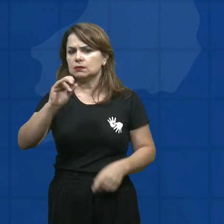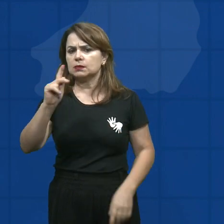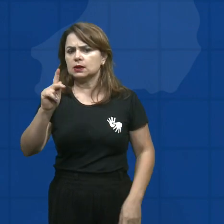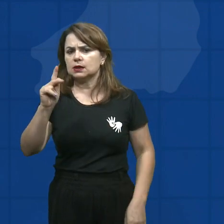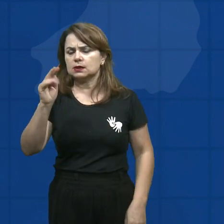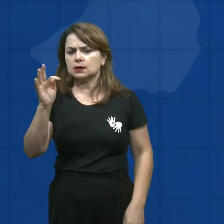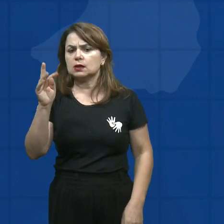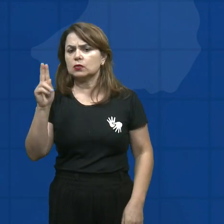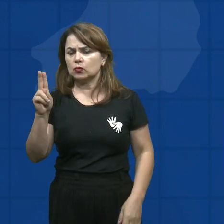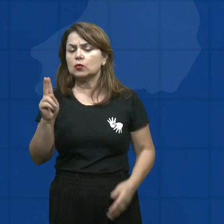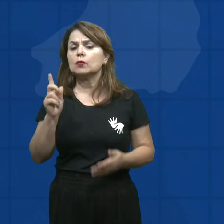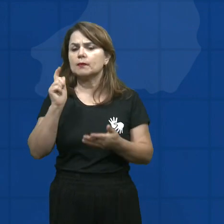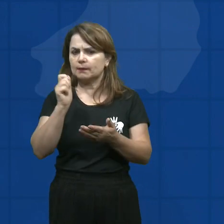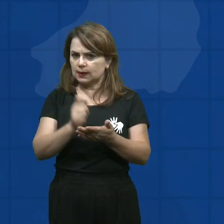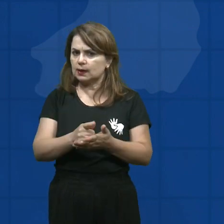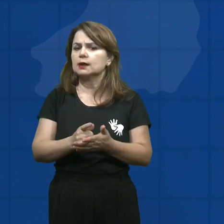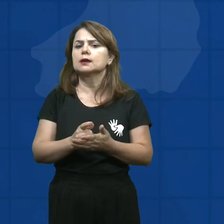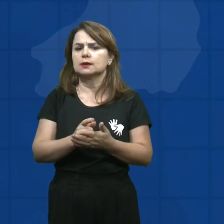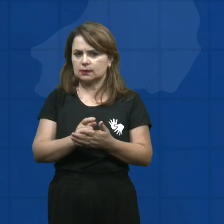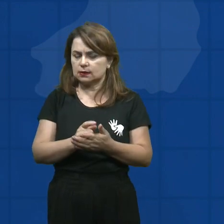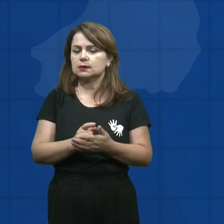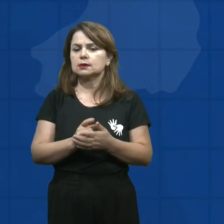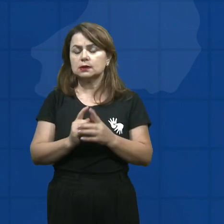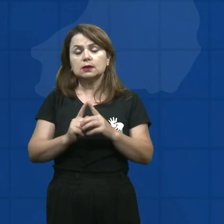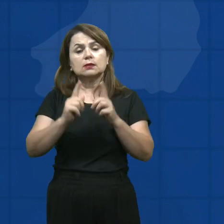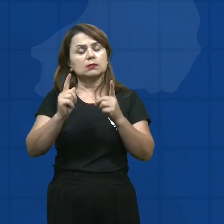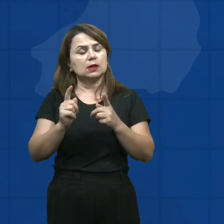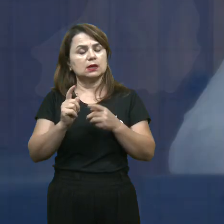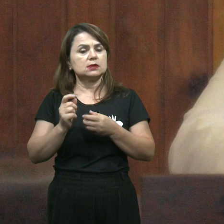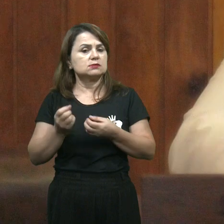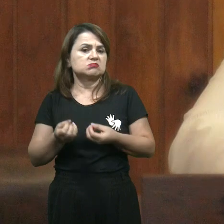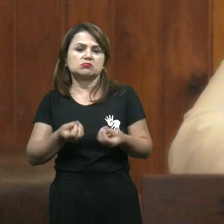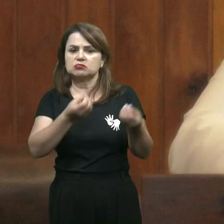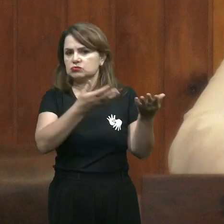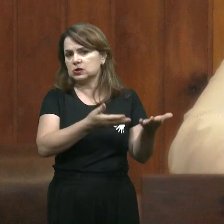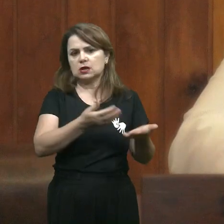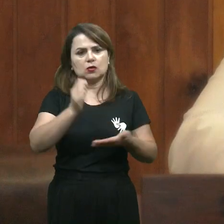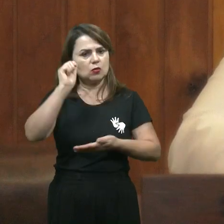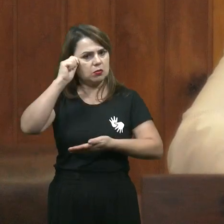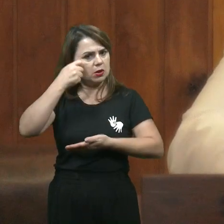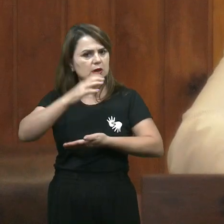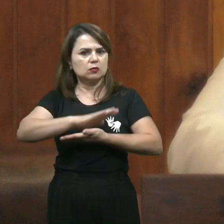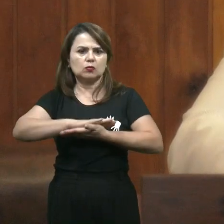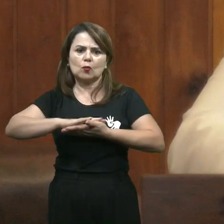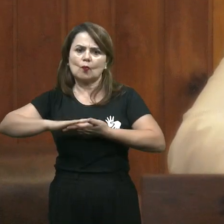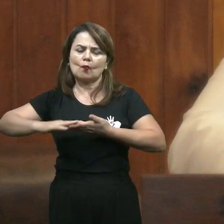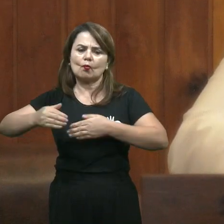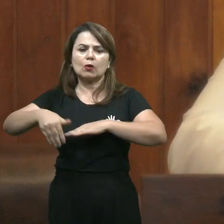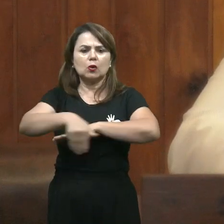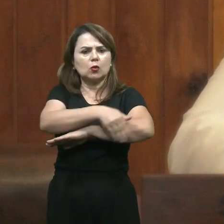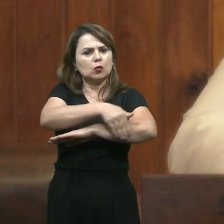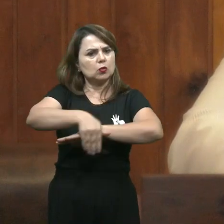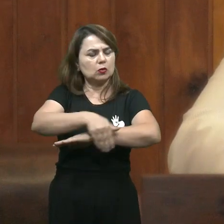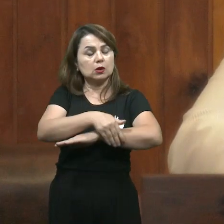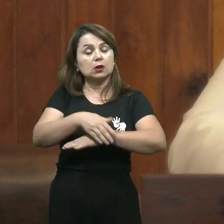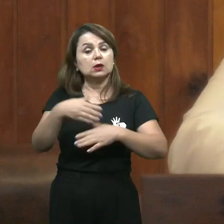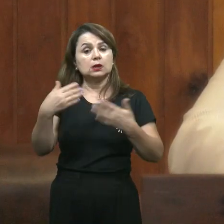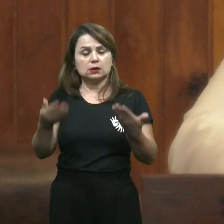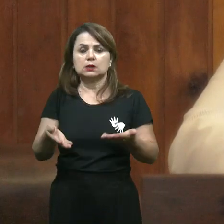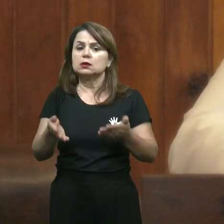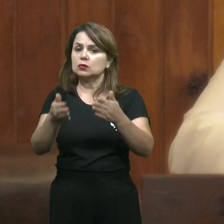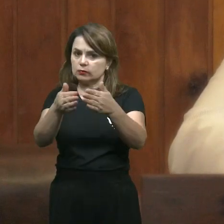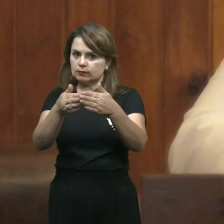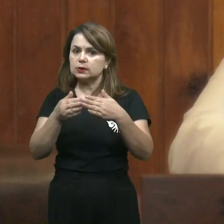benfeitoria, que o Poder Executivo não está proporcionando. Sendo assim, veio solicitar a essa melhoria, seja